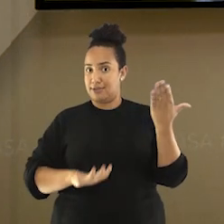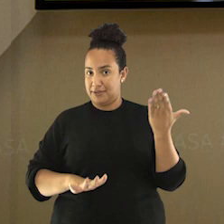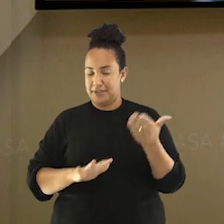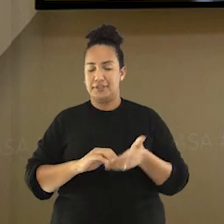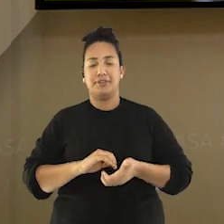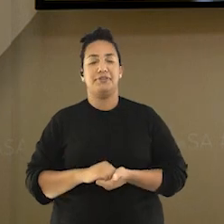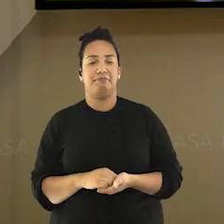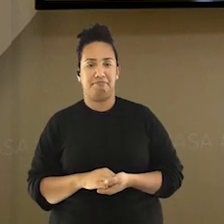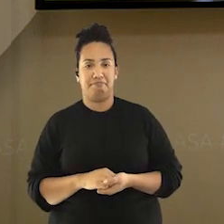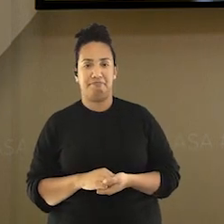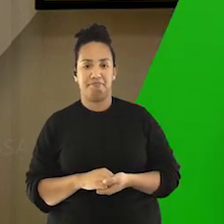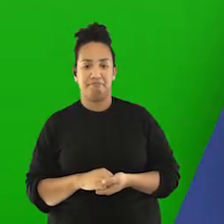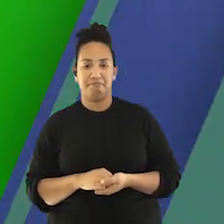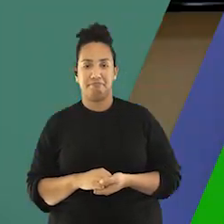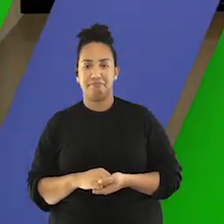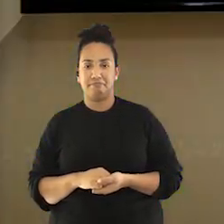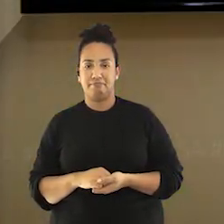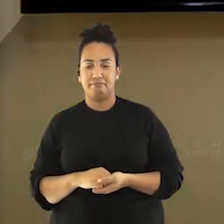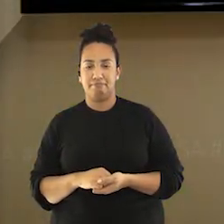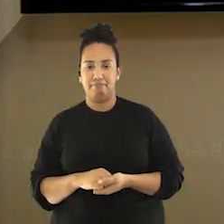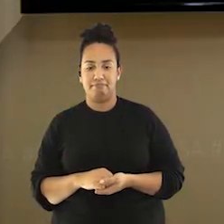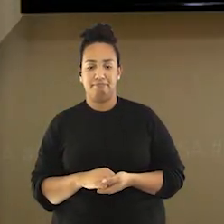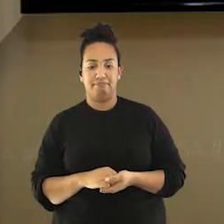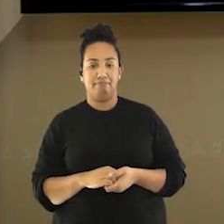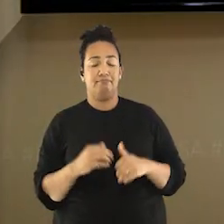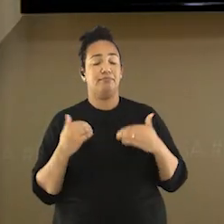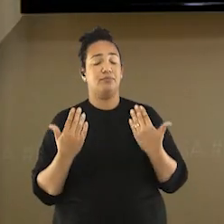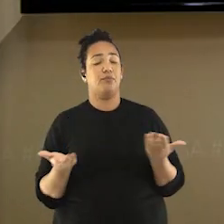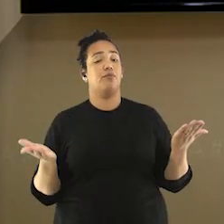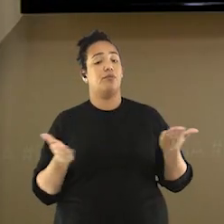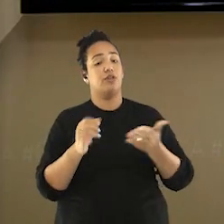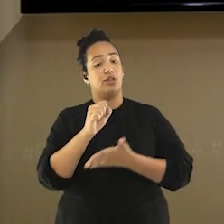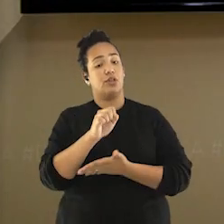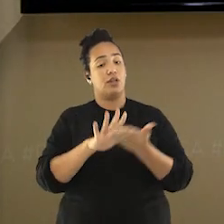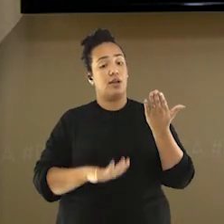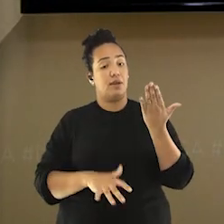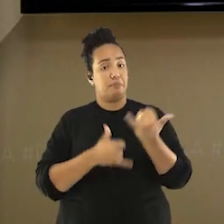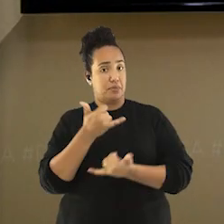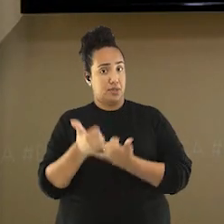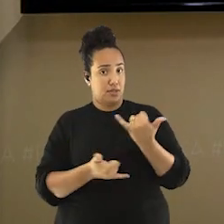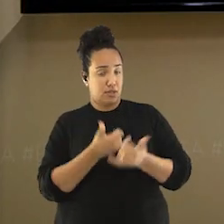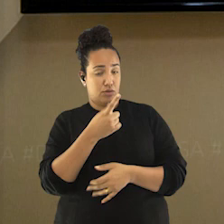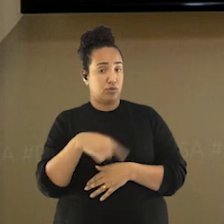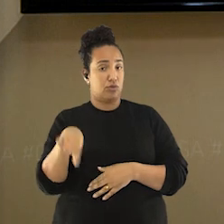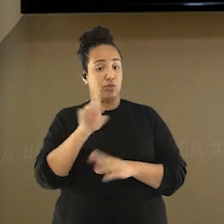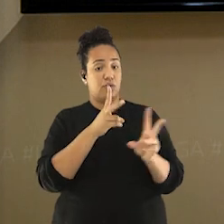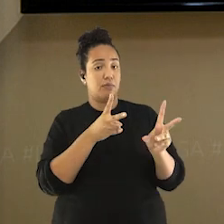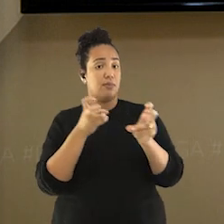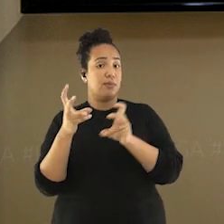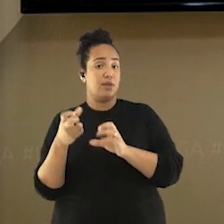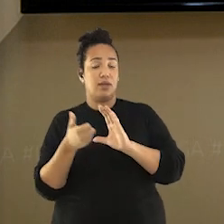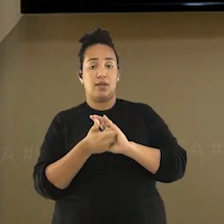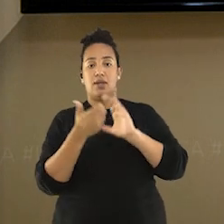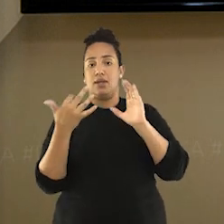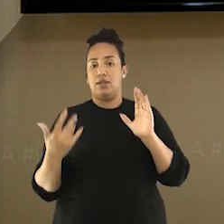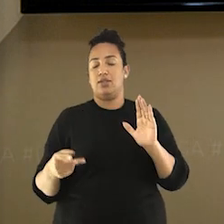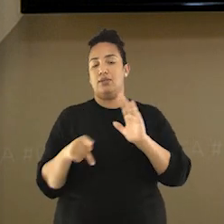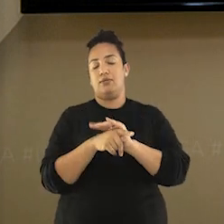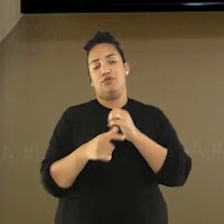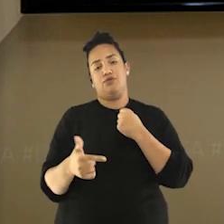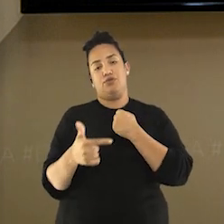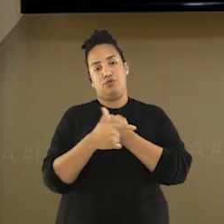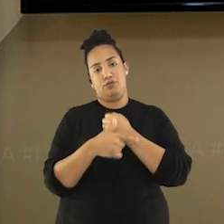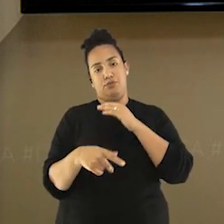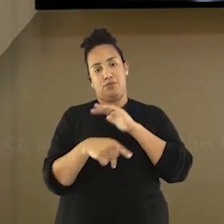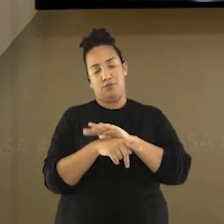de revisão. Nossa atividade de hoje é um jogo em que vamos reconhecer características e papéis de